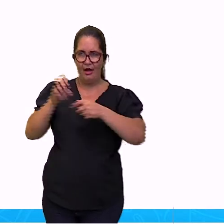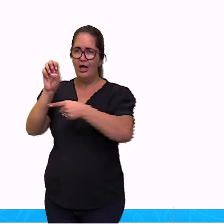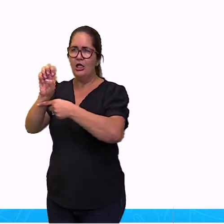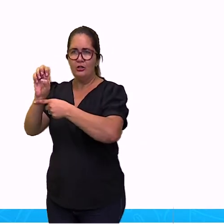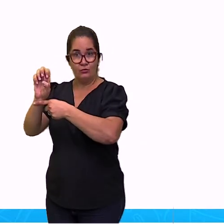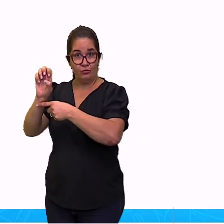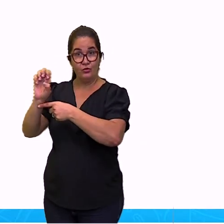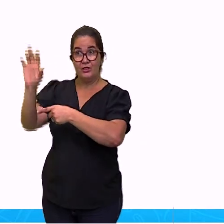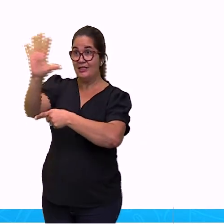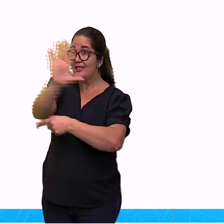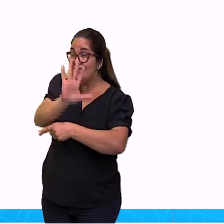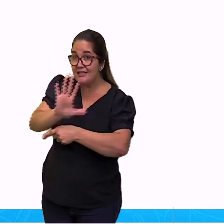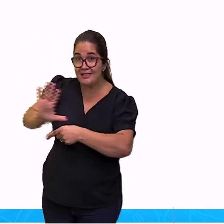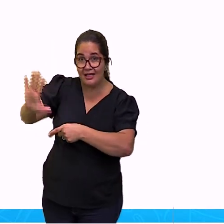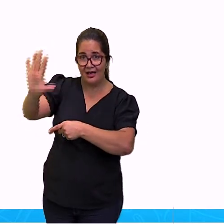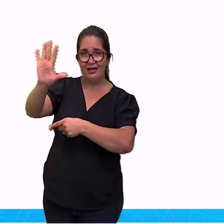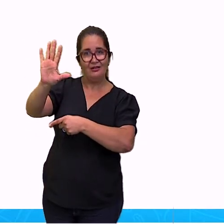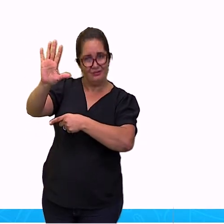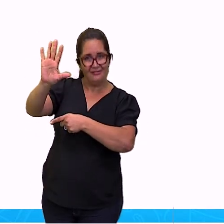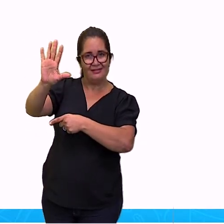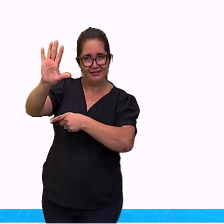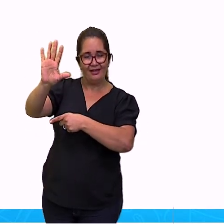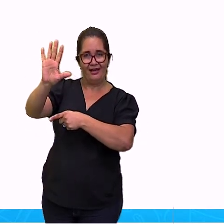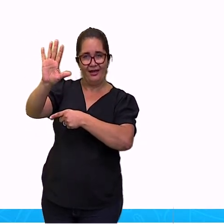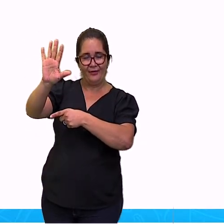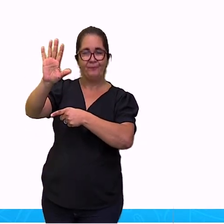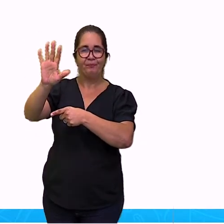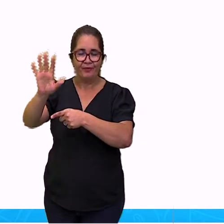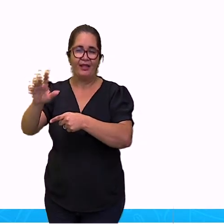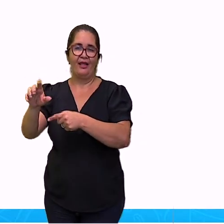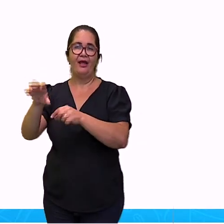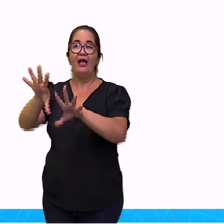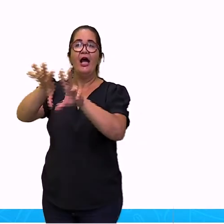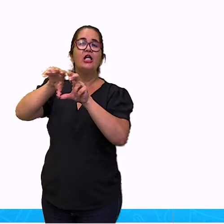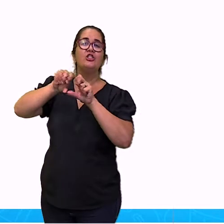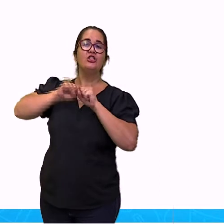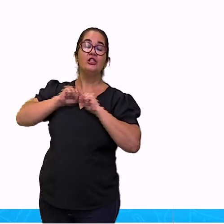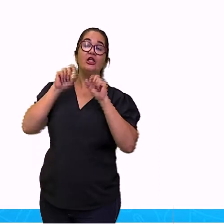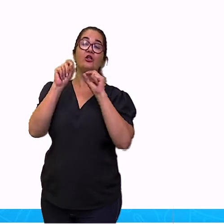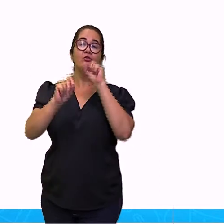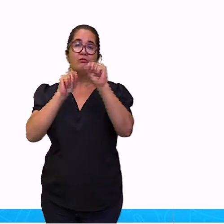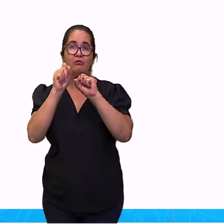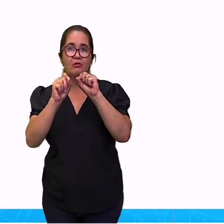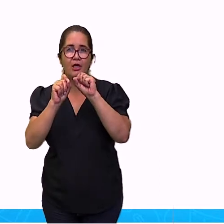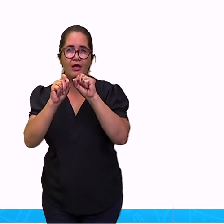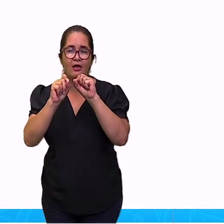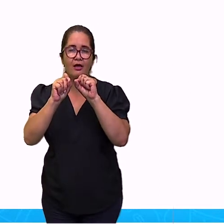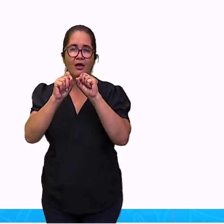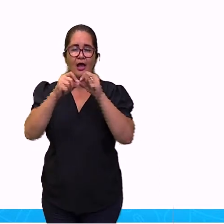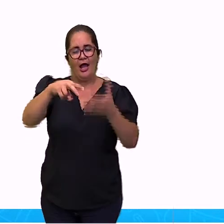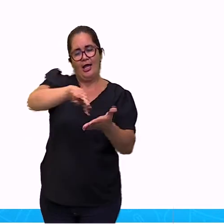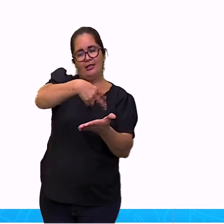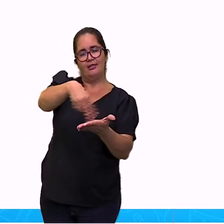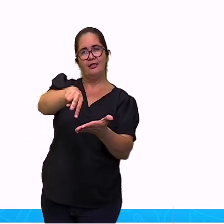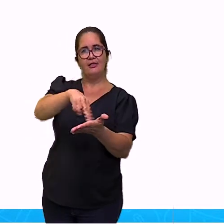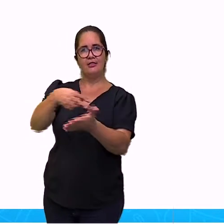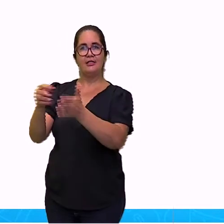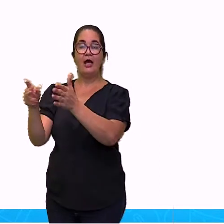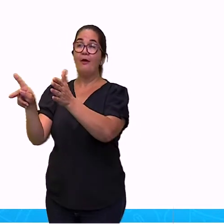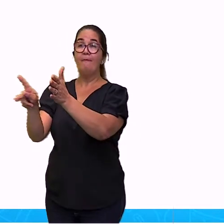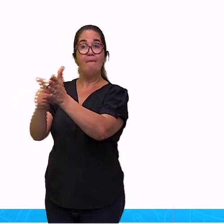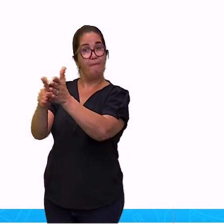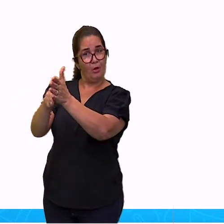forma semelhante à dança primitiva. Tem aspectos rituais e religiosos. Pode ser para